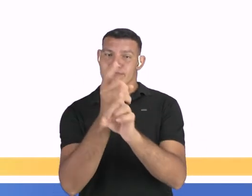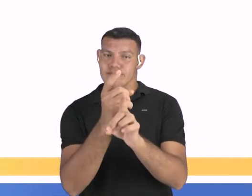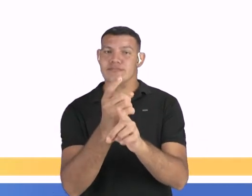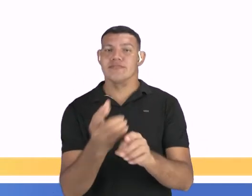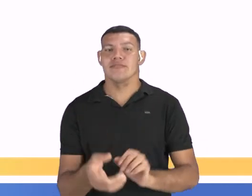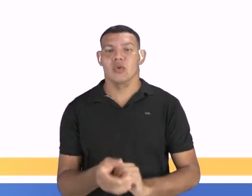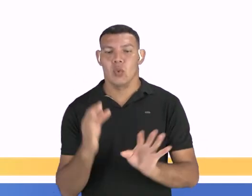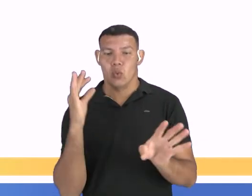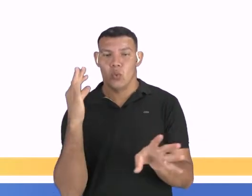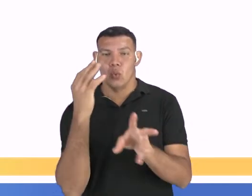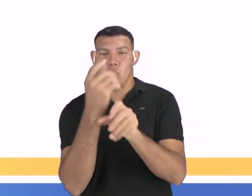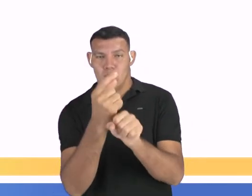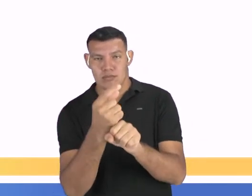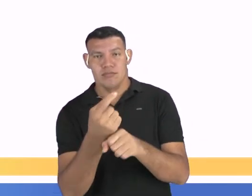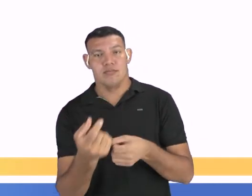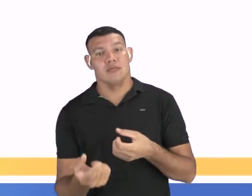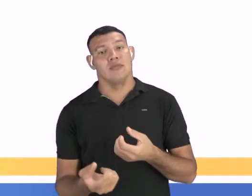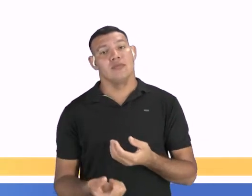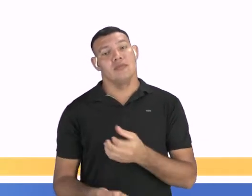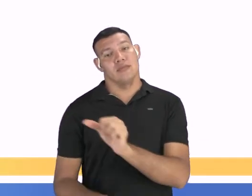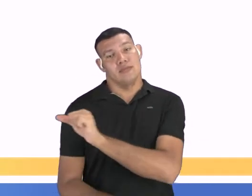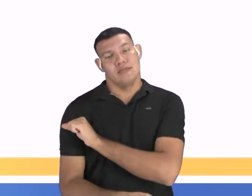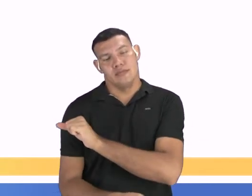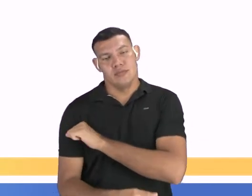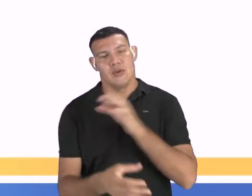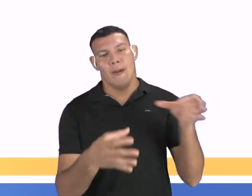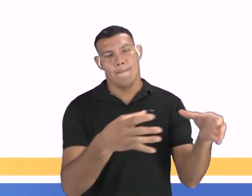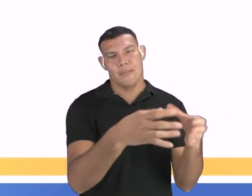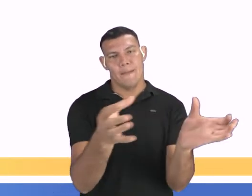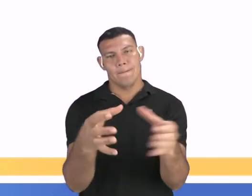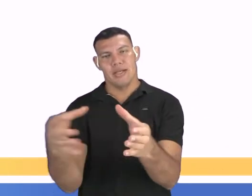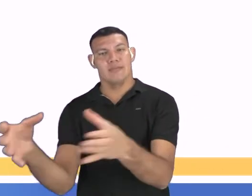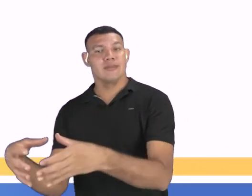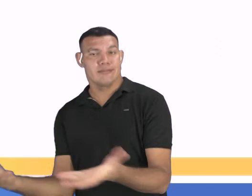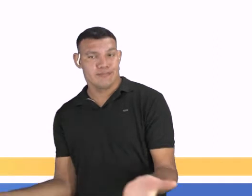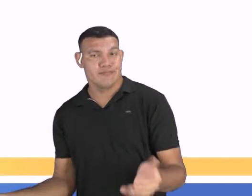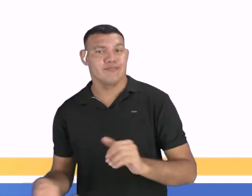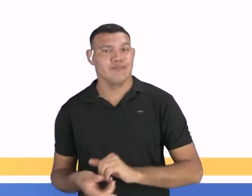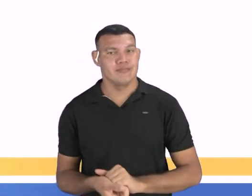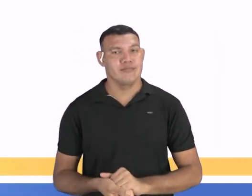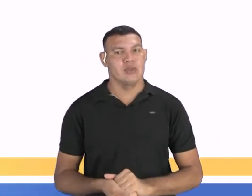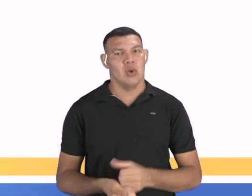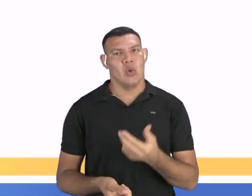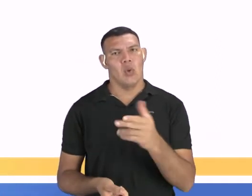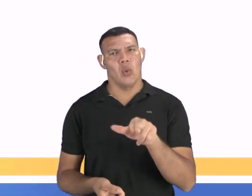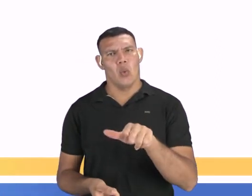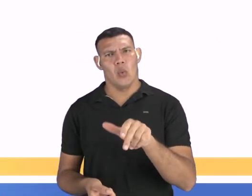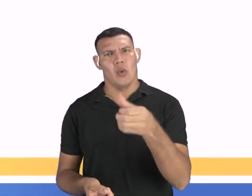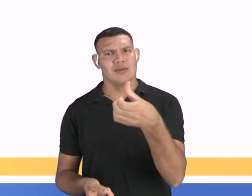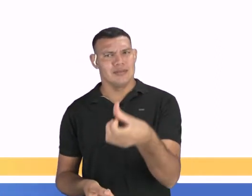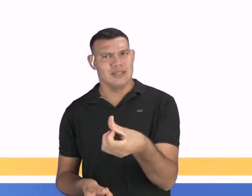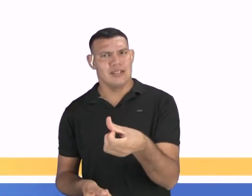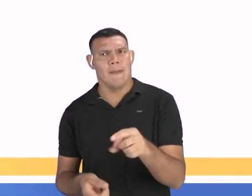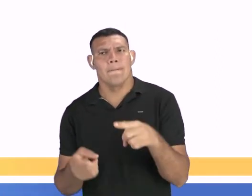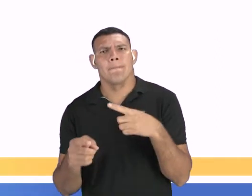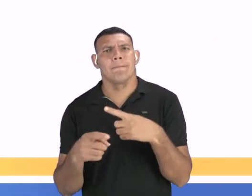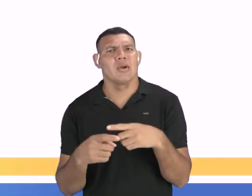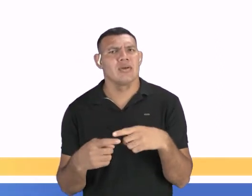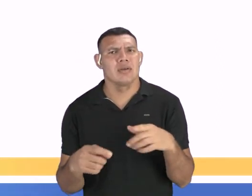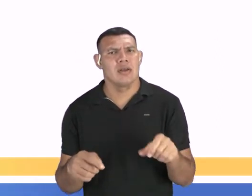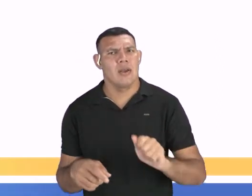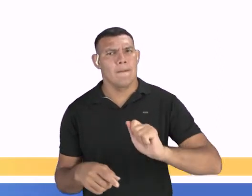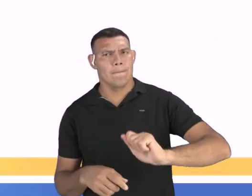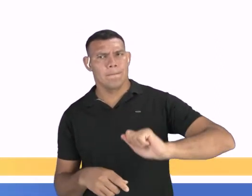o total de alunos por grupo, que deve ser igual a 6. Mas por que nós pegamos o maior divisor? Porque